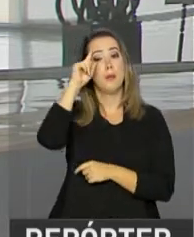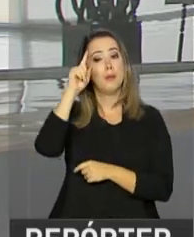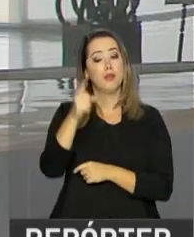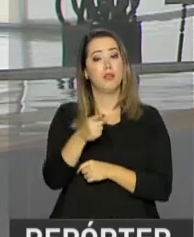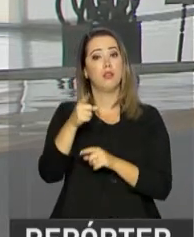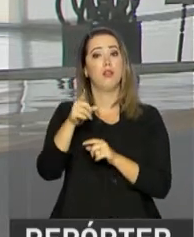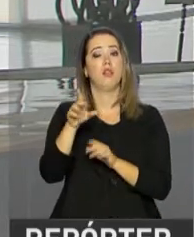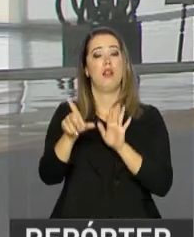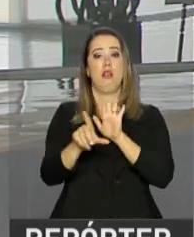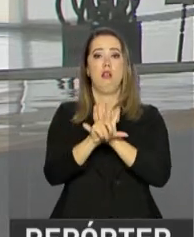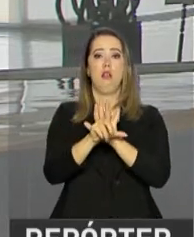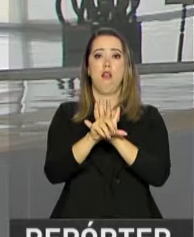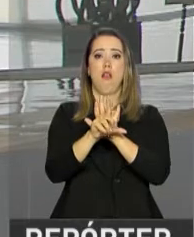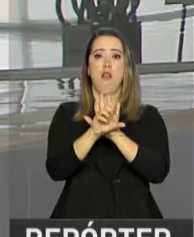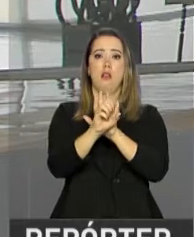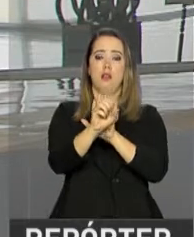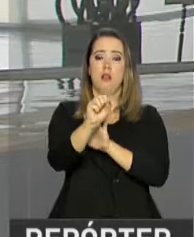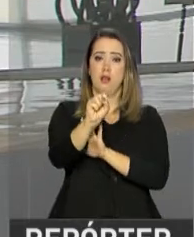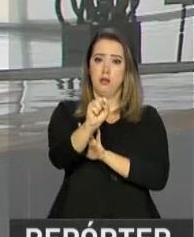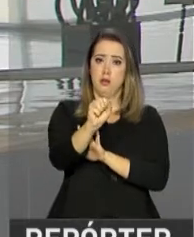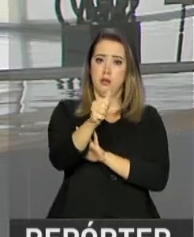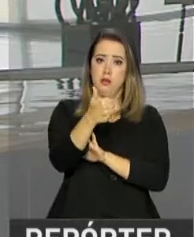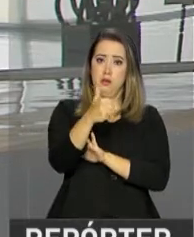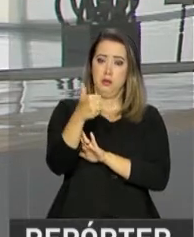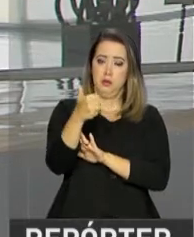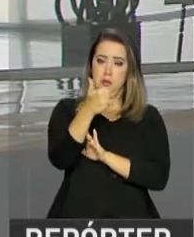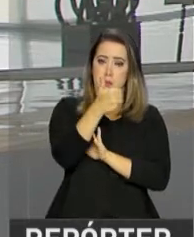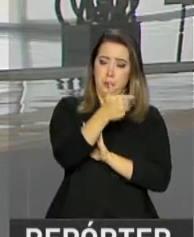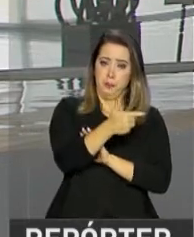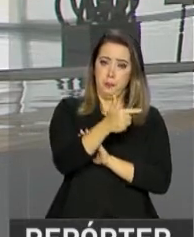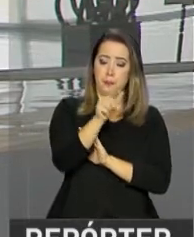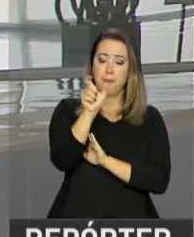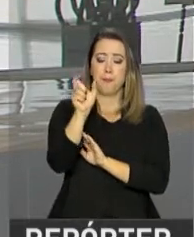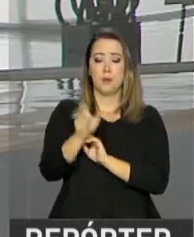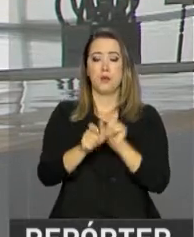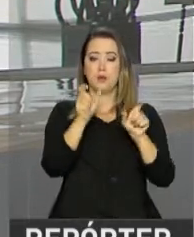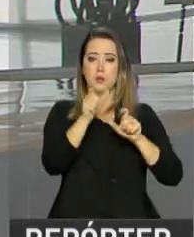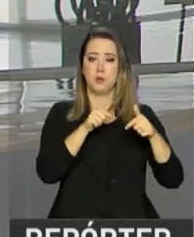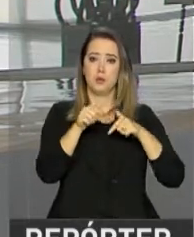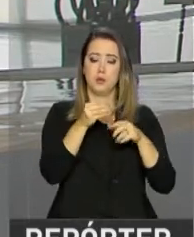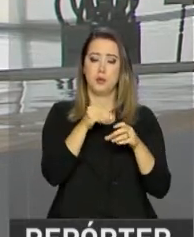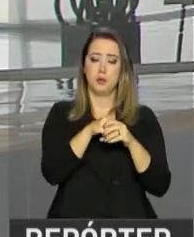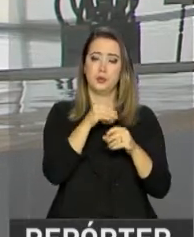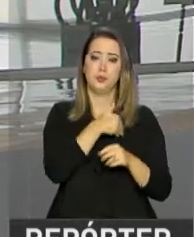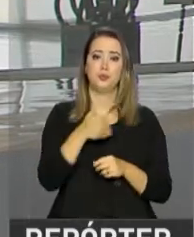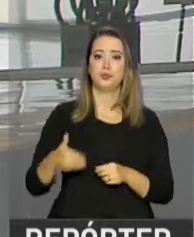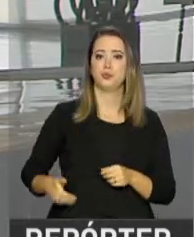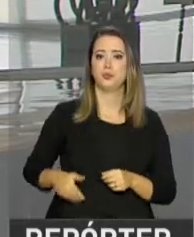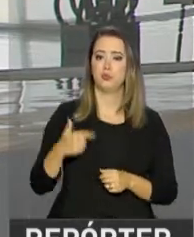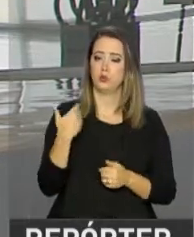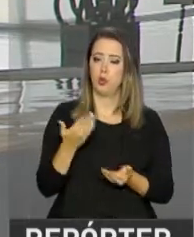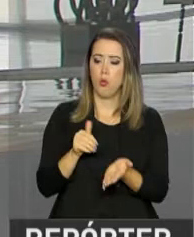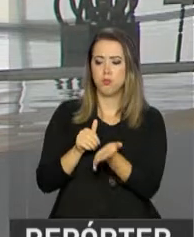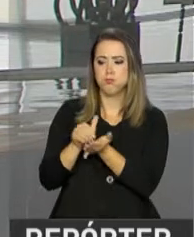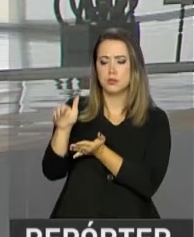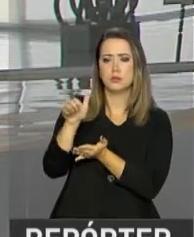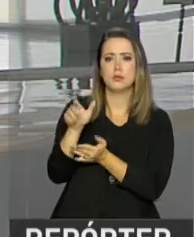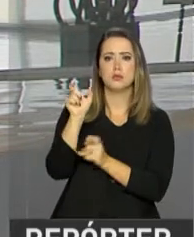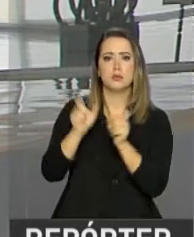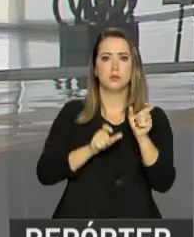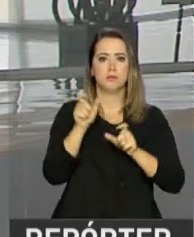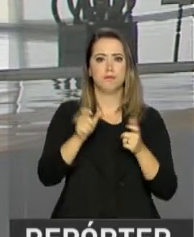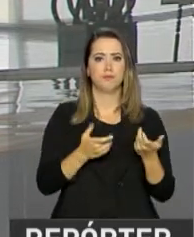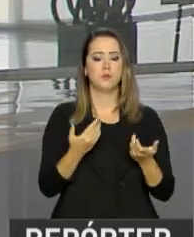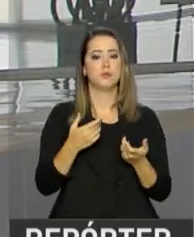Lei 8.112, que rege a atuação dos servidores públicos. Bem, com o desligamento da